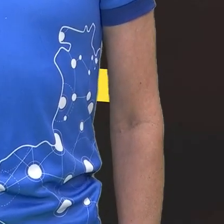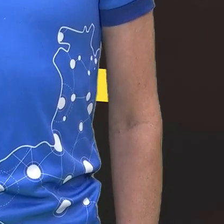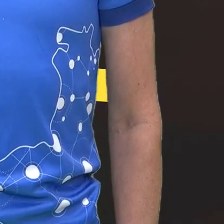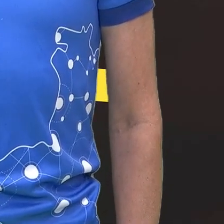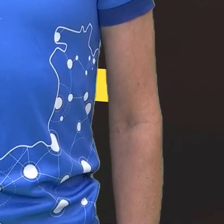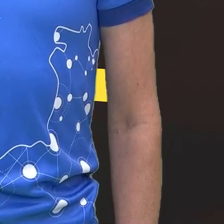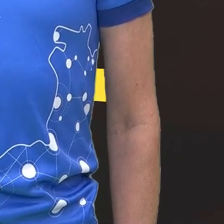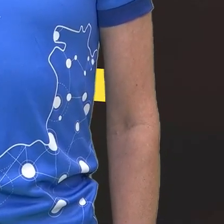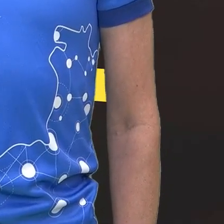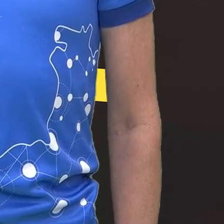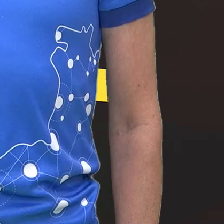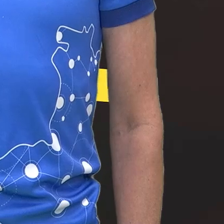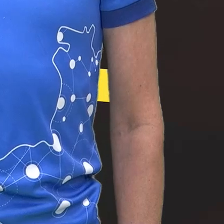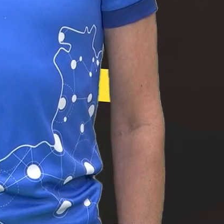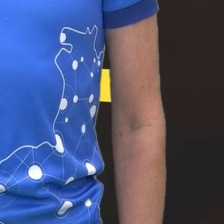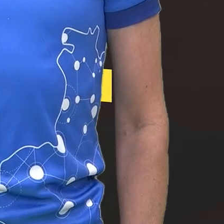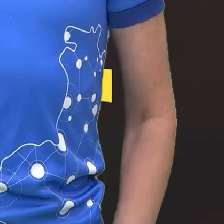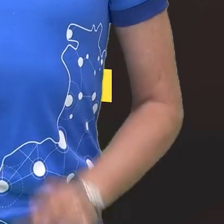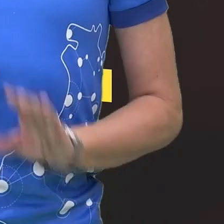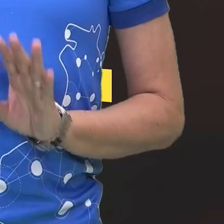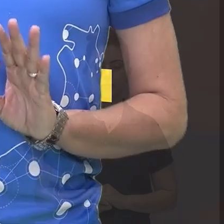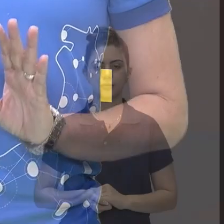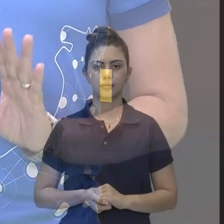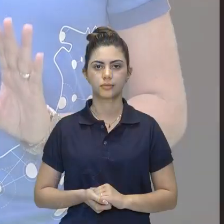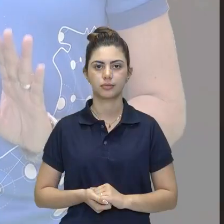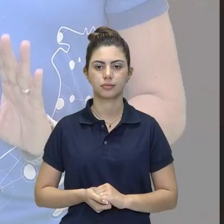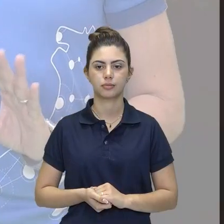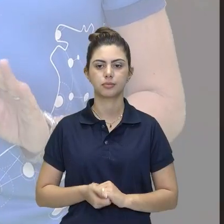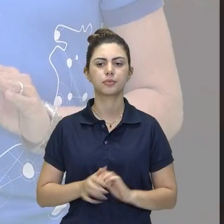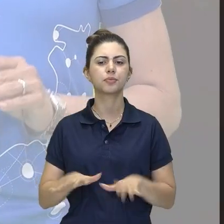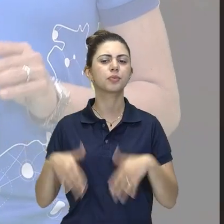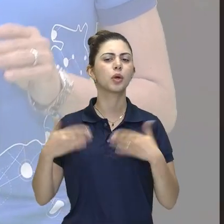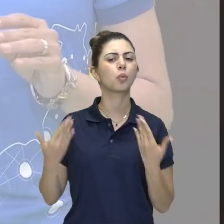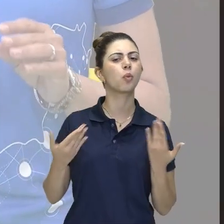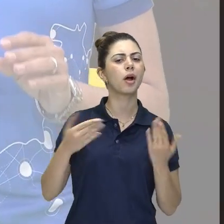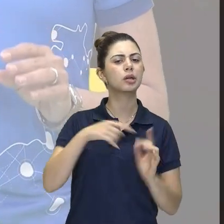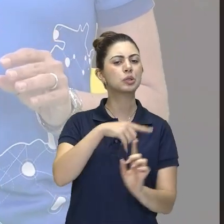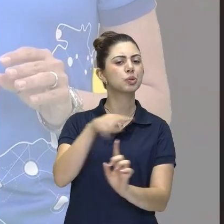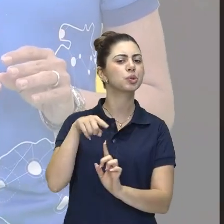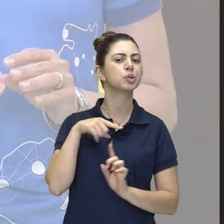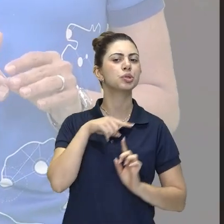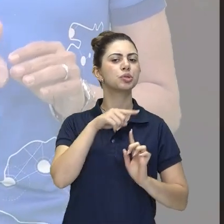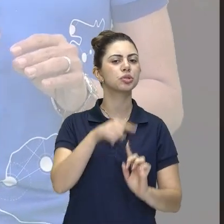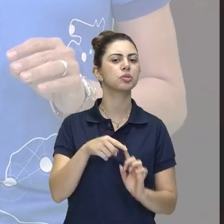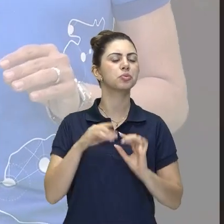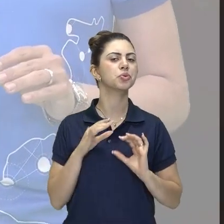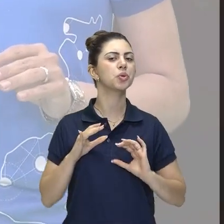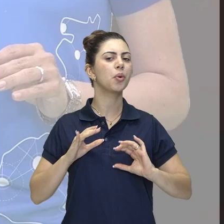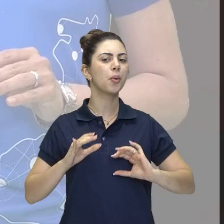comportamentos tipicamente passivos. Quais são esses comportamentos